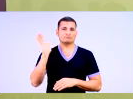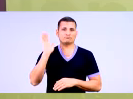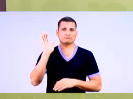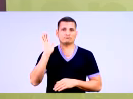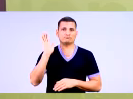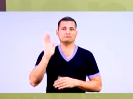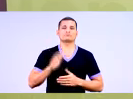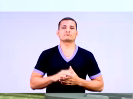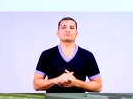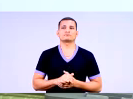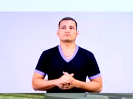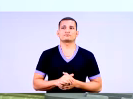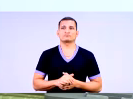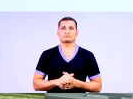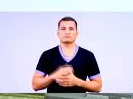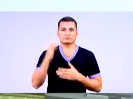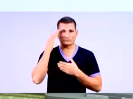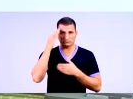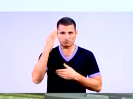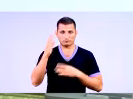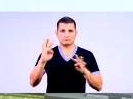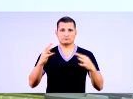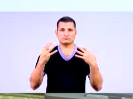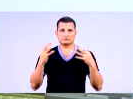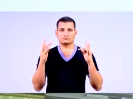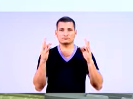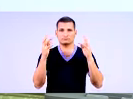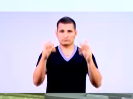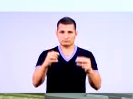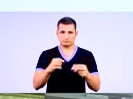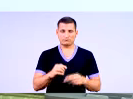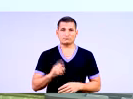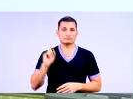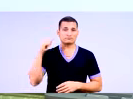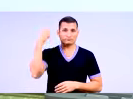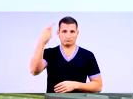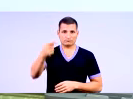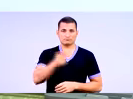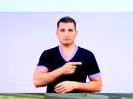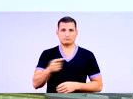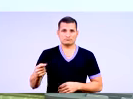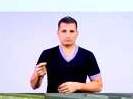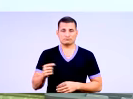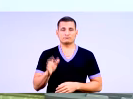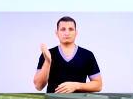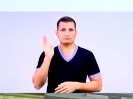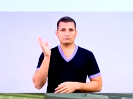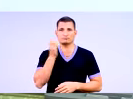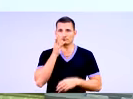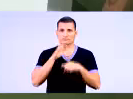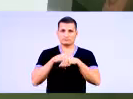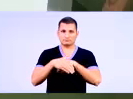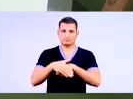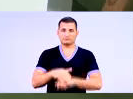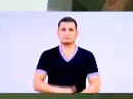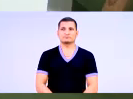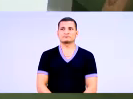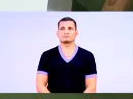semana. Ok, muito obrigada pela atenção de todos vocês e nos vemos na próxima semana. Good night. Boa noite.